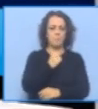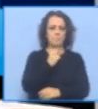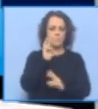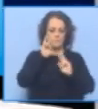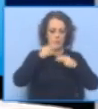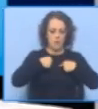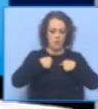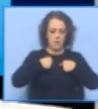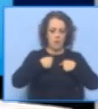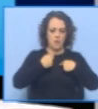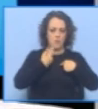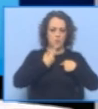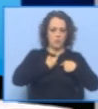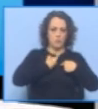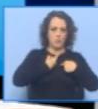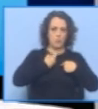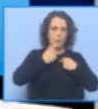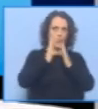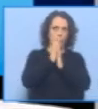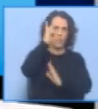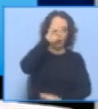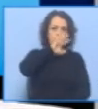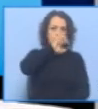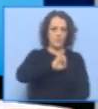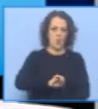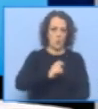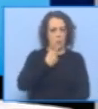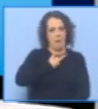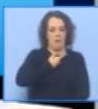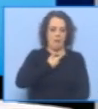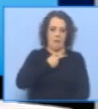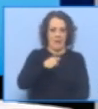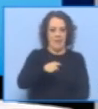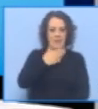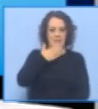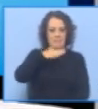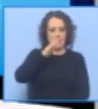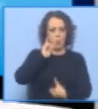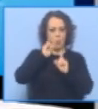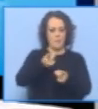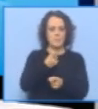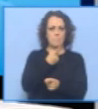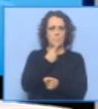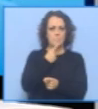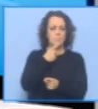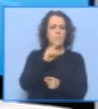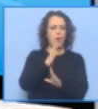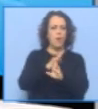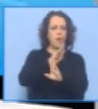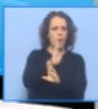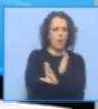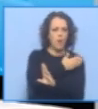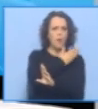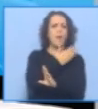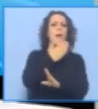a sua vocação de filho de Deus, né? Mas até aqui há um ensinamento que passa de Maria